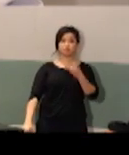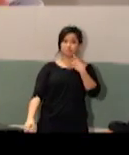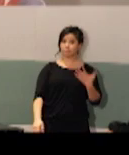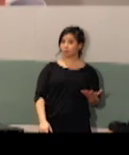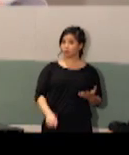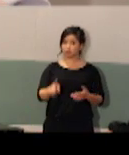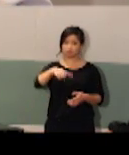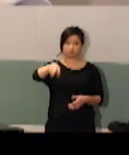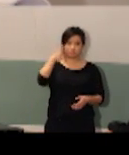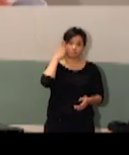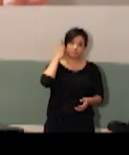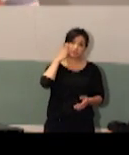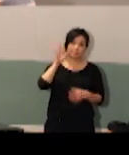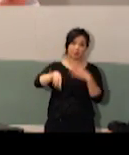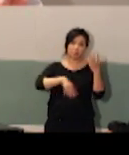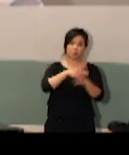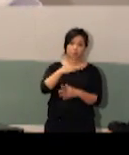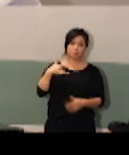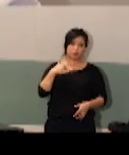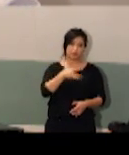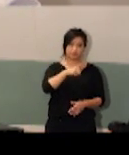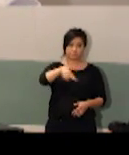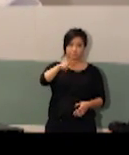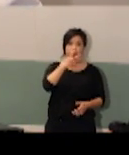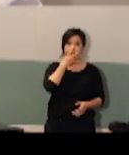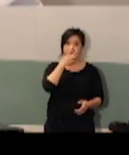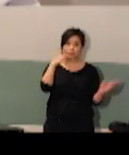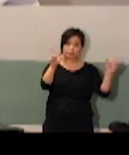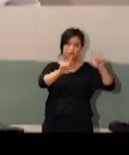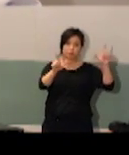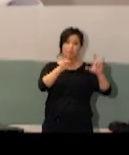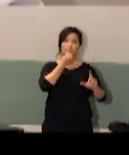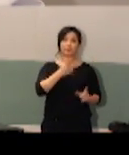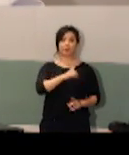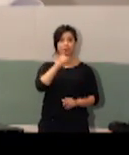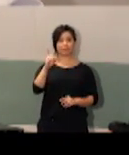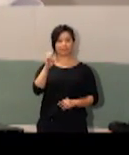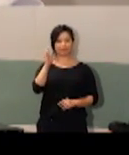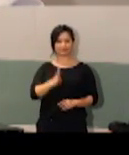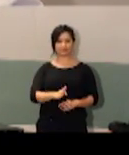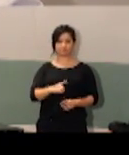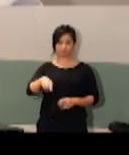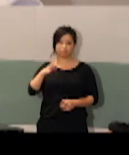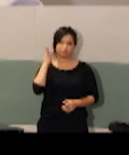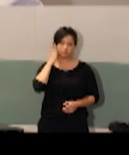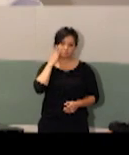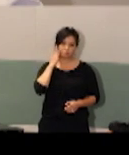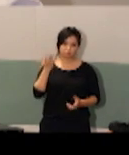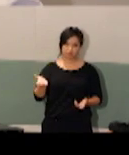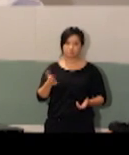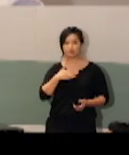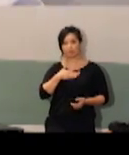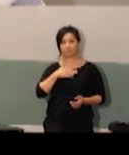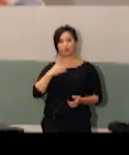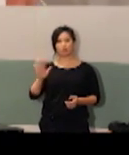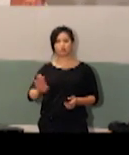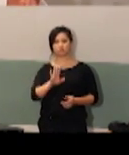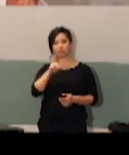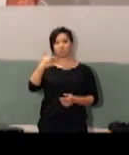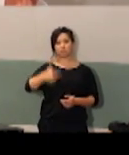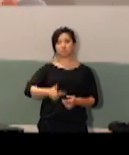dispensa comentários. Quem assistiu o Bom Dia Brasil de hoje, viu? É, o meu candidato a vice-governador, doutor Jofran Frejá,